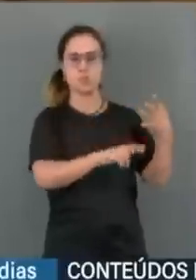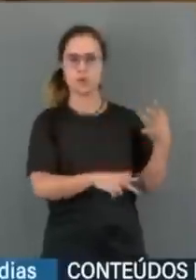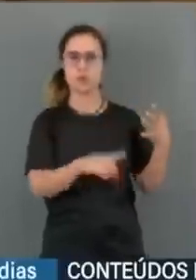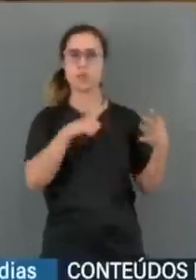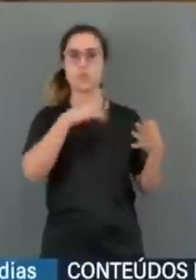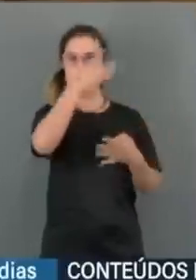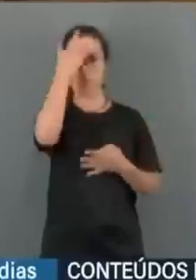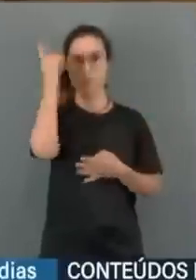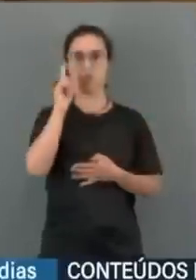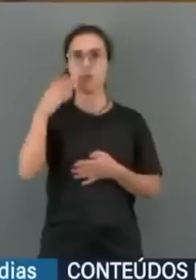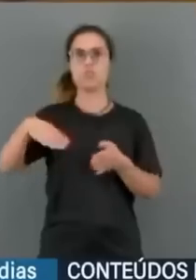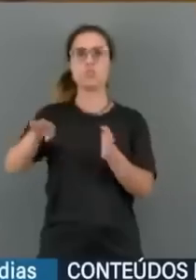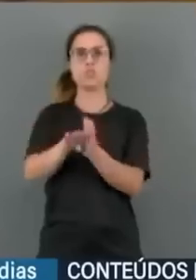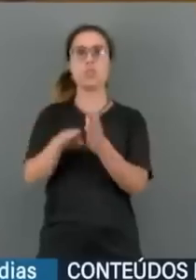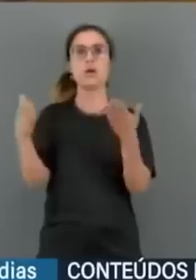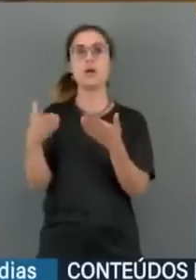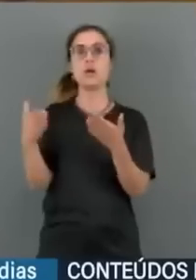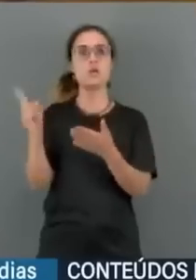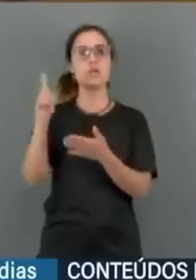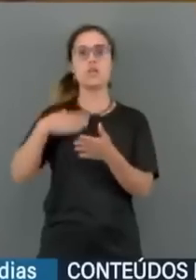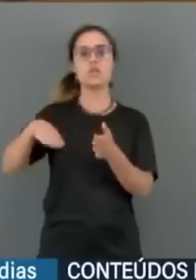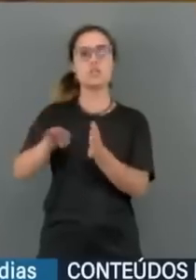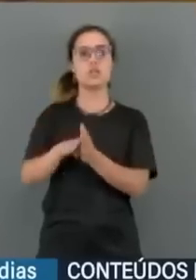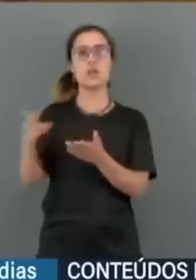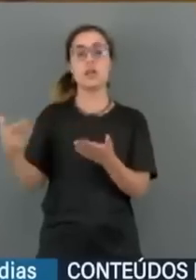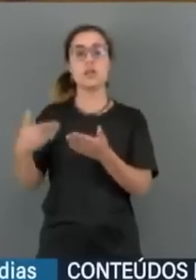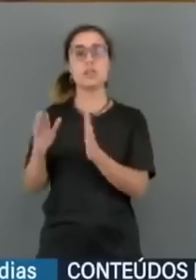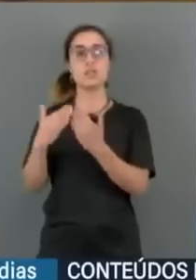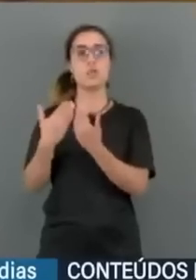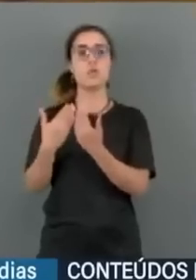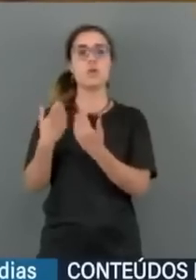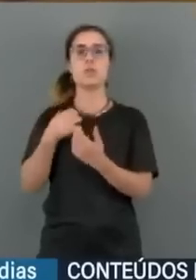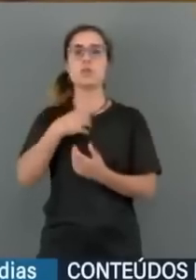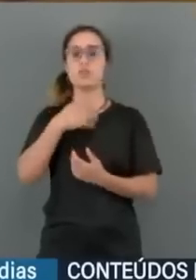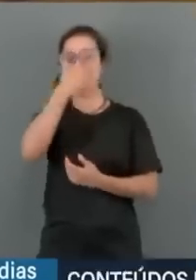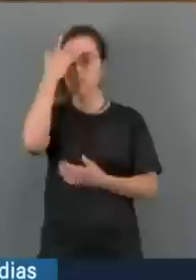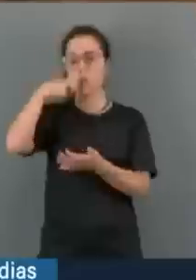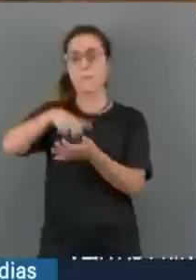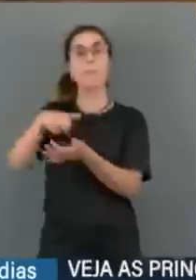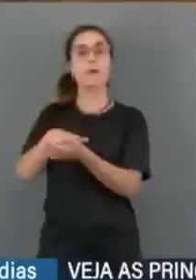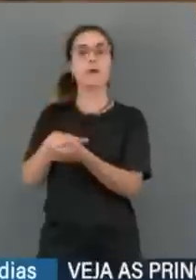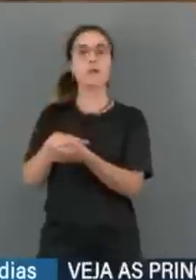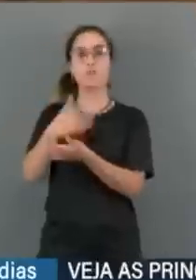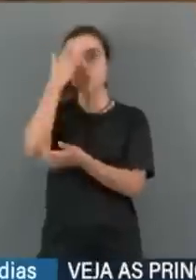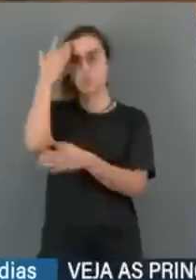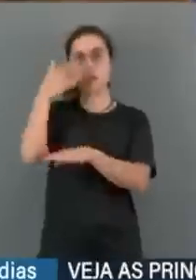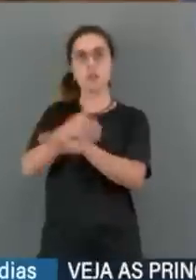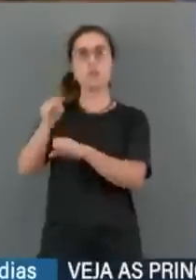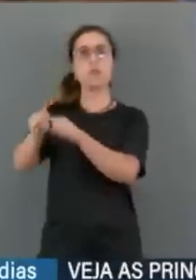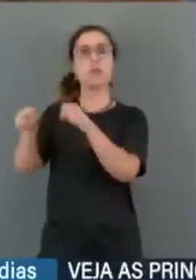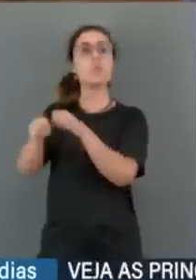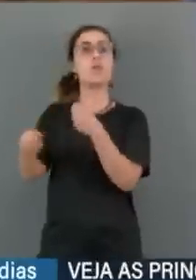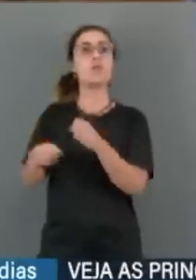pessoas que nem chegaram a vir aqui, nem chegaram a estar na porta. Que sentido que faz essa pessoa pagar para aquela pessoa que entrou aqui, que é boa? Não tem sentido